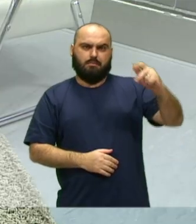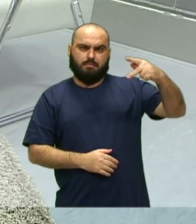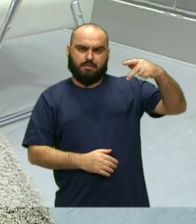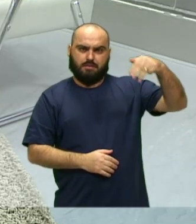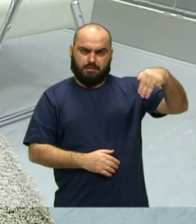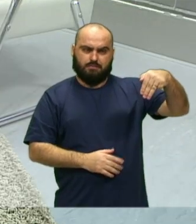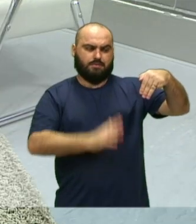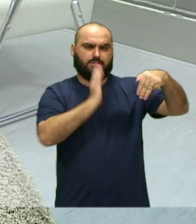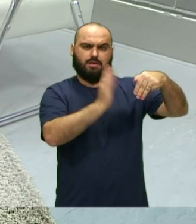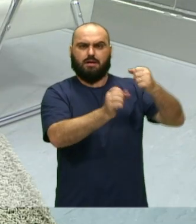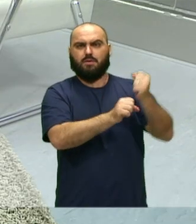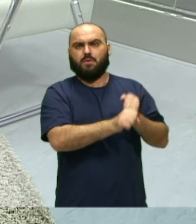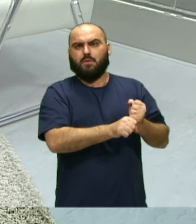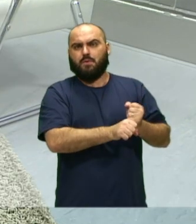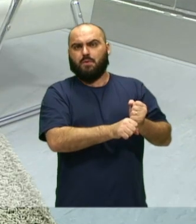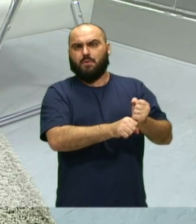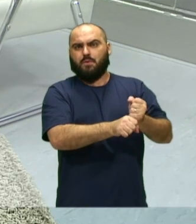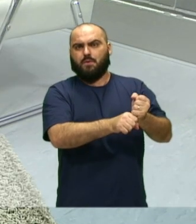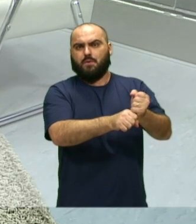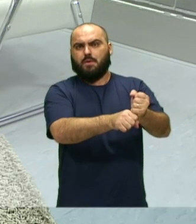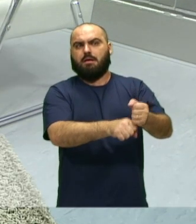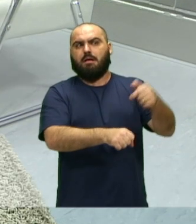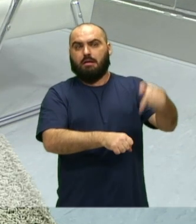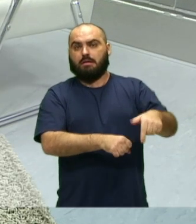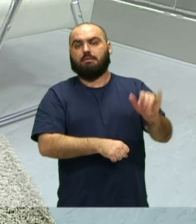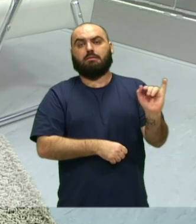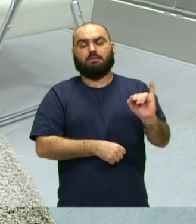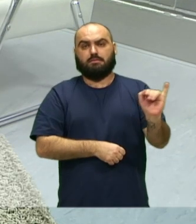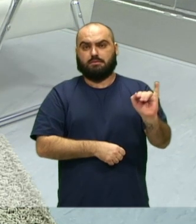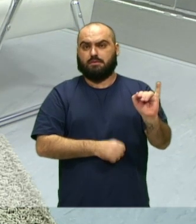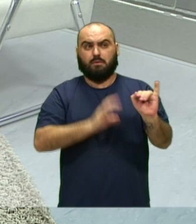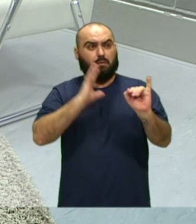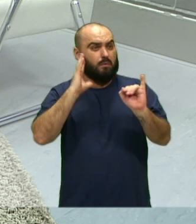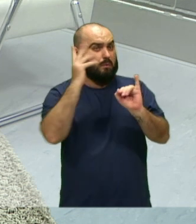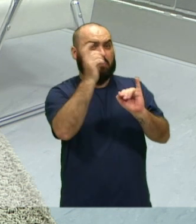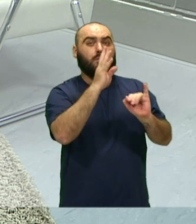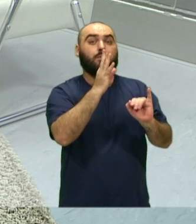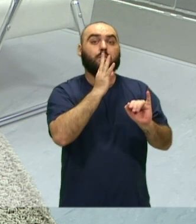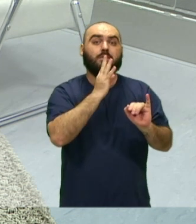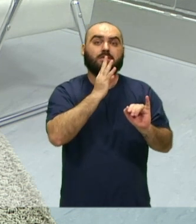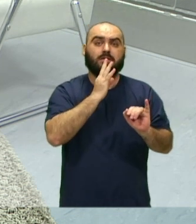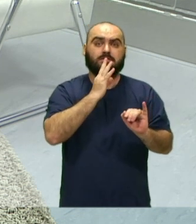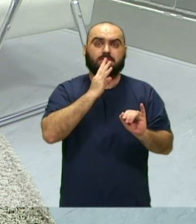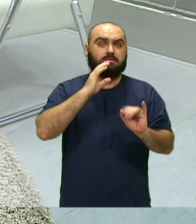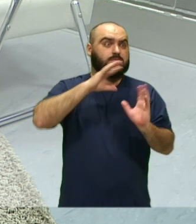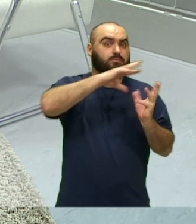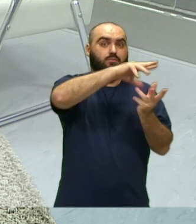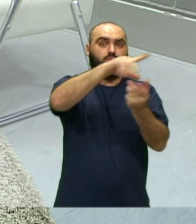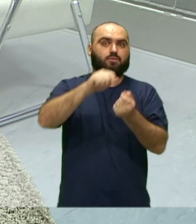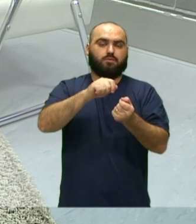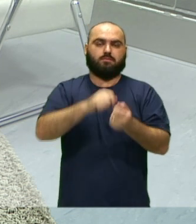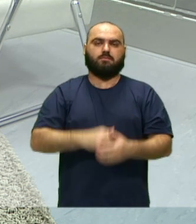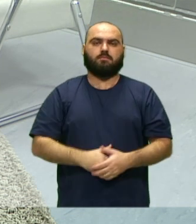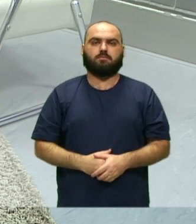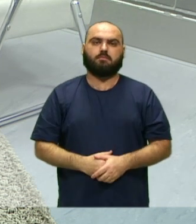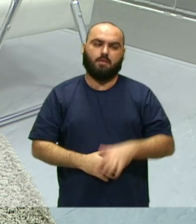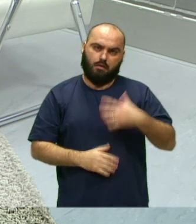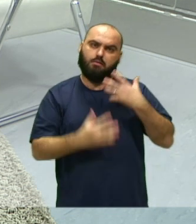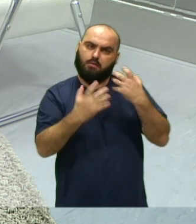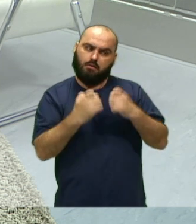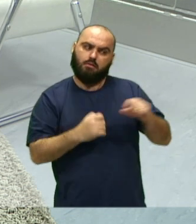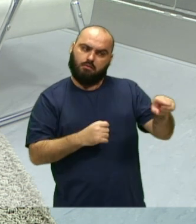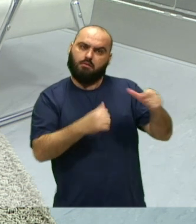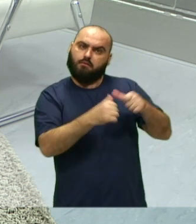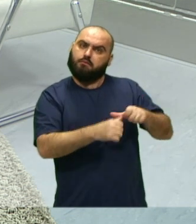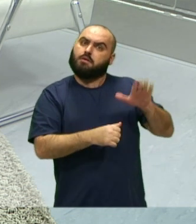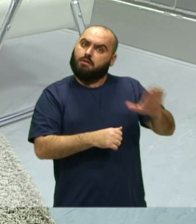que já está há muitos anos conosco, é uma empresa que todos conhecem, é uma superpotência mundial. Então, nós gostaríamos de ficar como